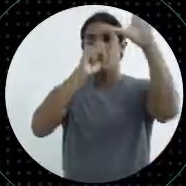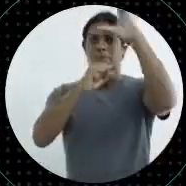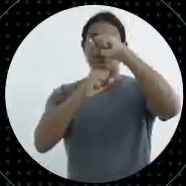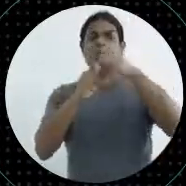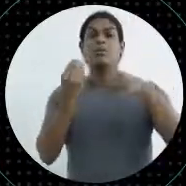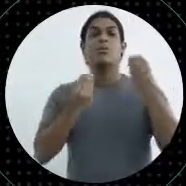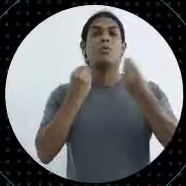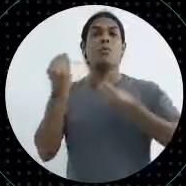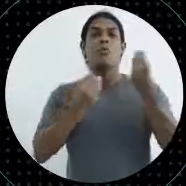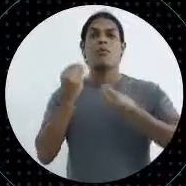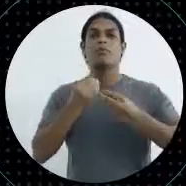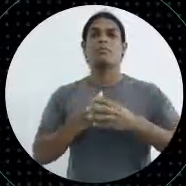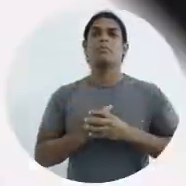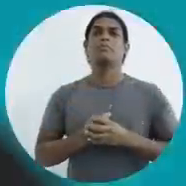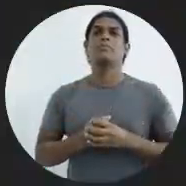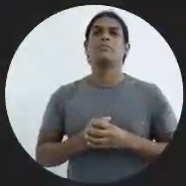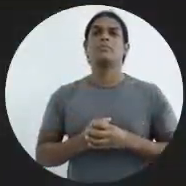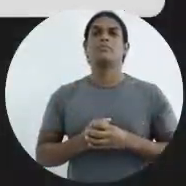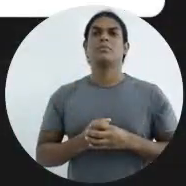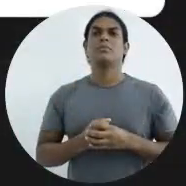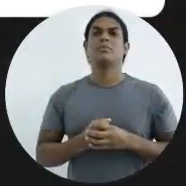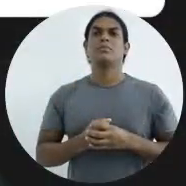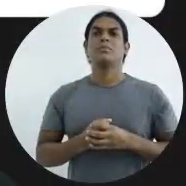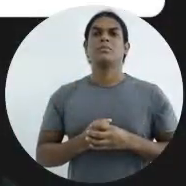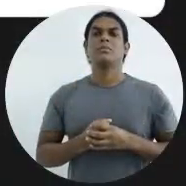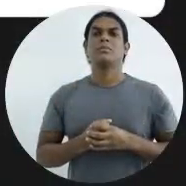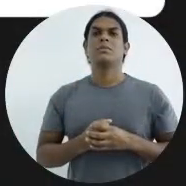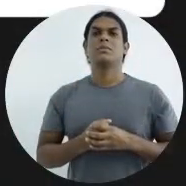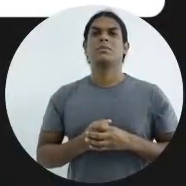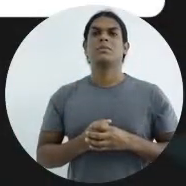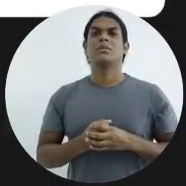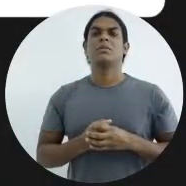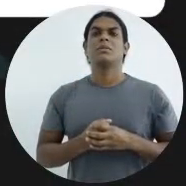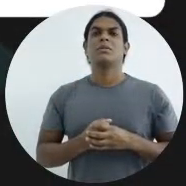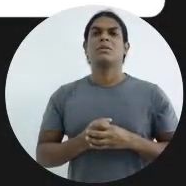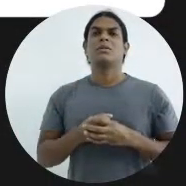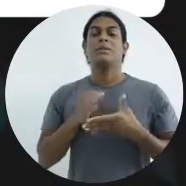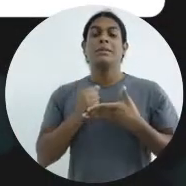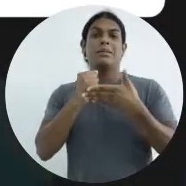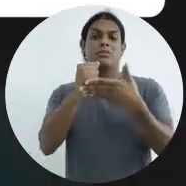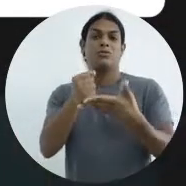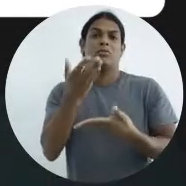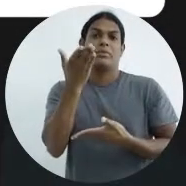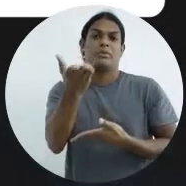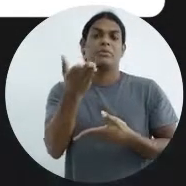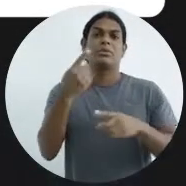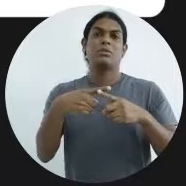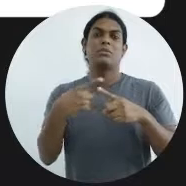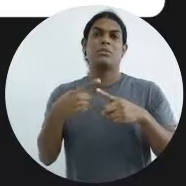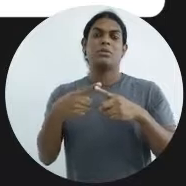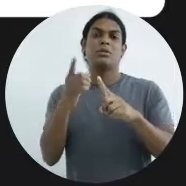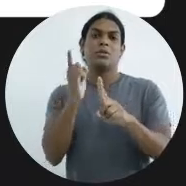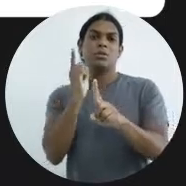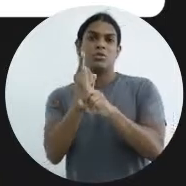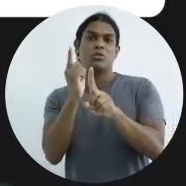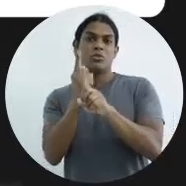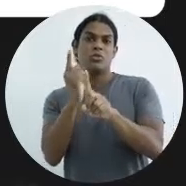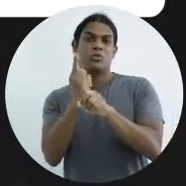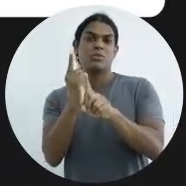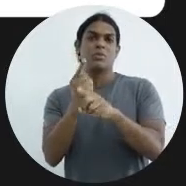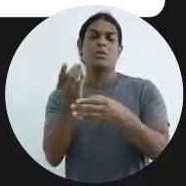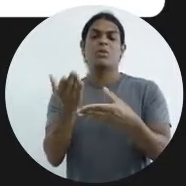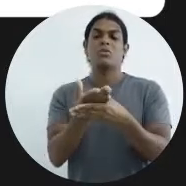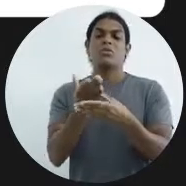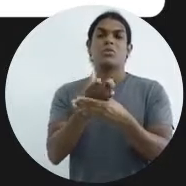Mas no que ele facilita a nossa vida? Ele facilita na navegação do documento HTML, em achar